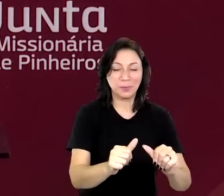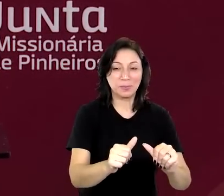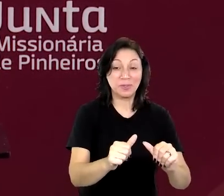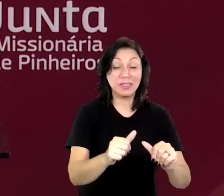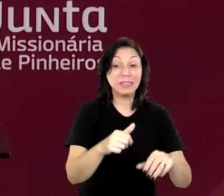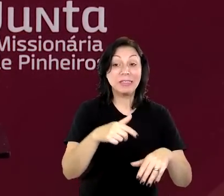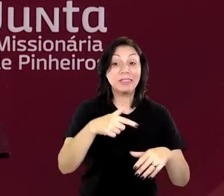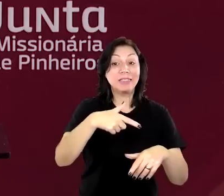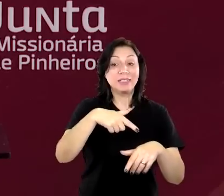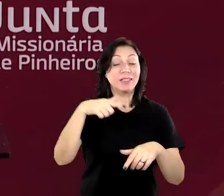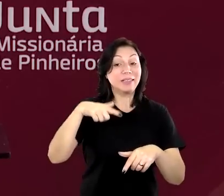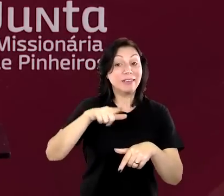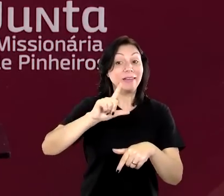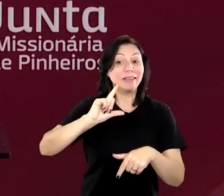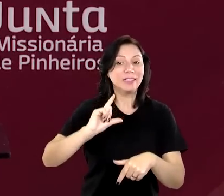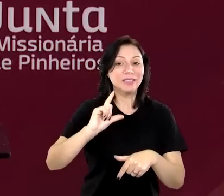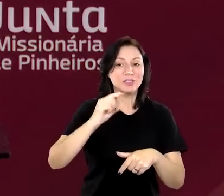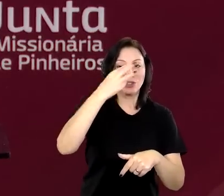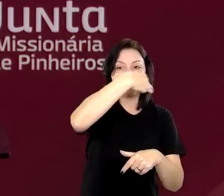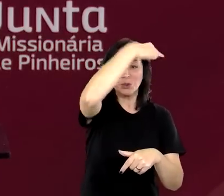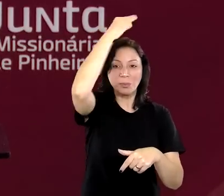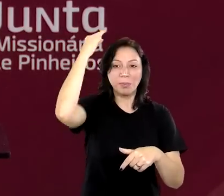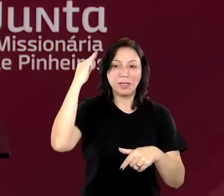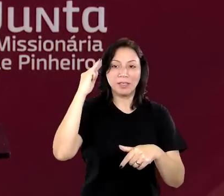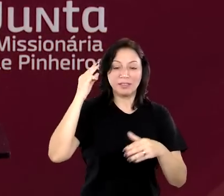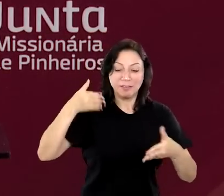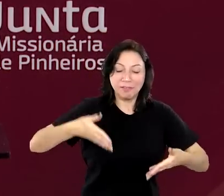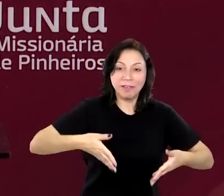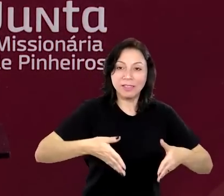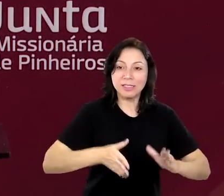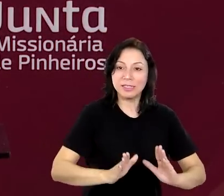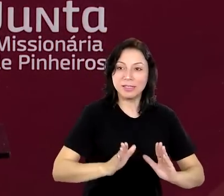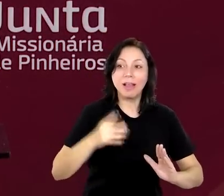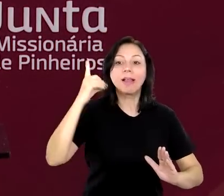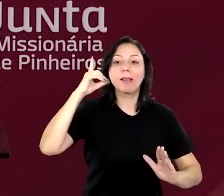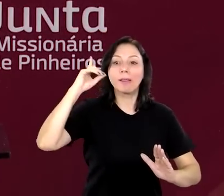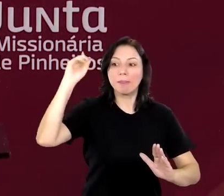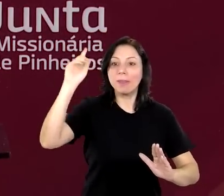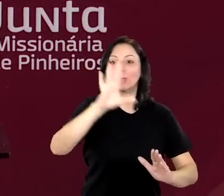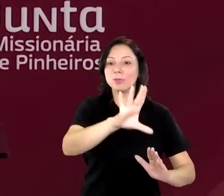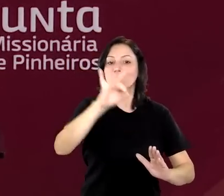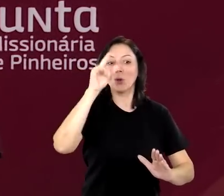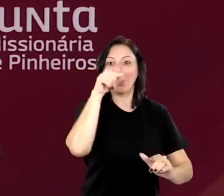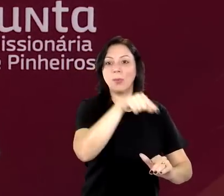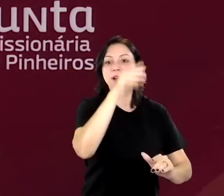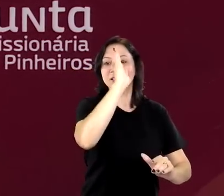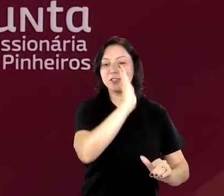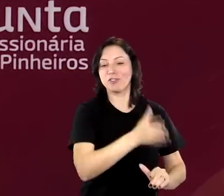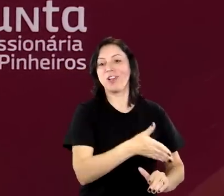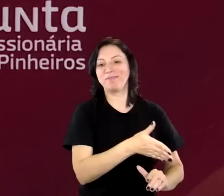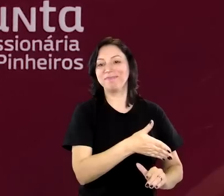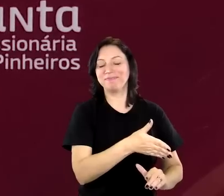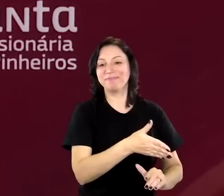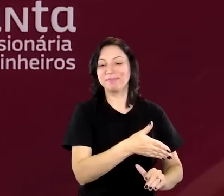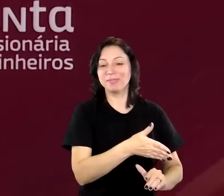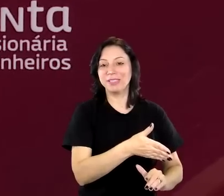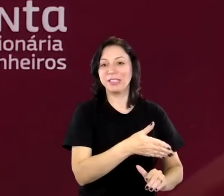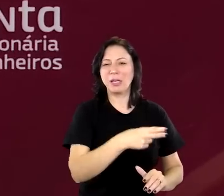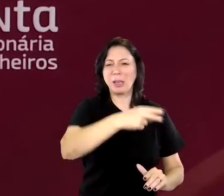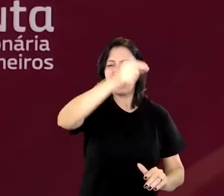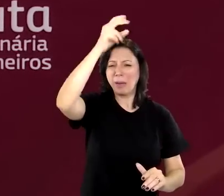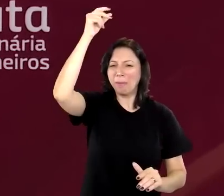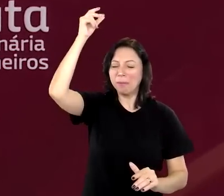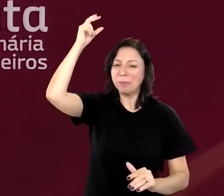nascer. Já havia profecias sobre a virgem que conceberia lá na cidade.